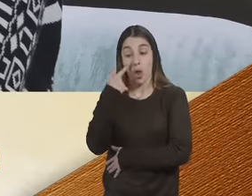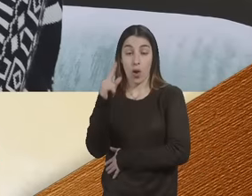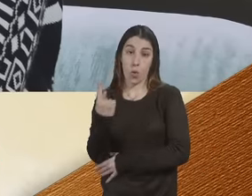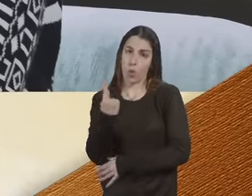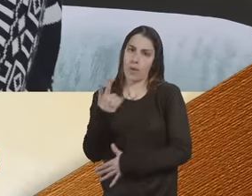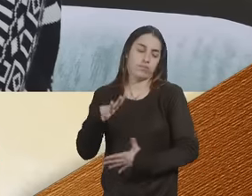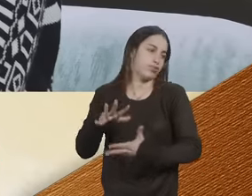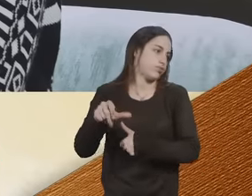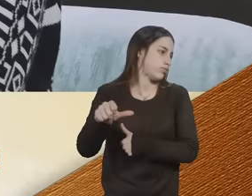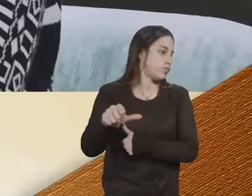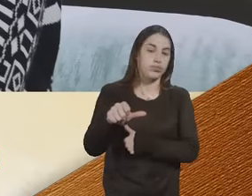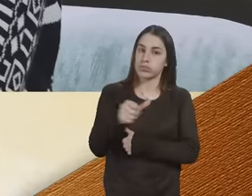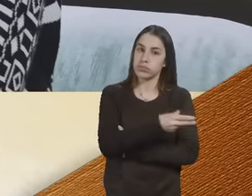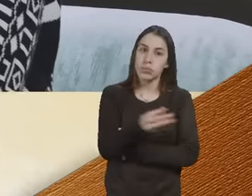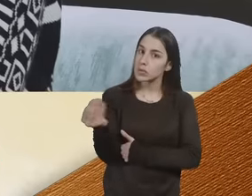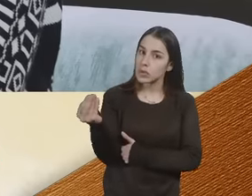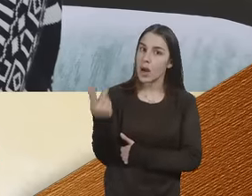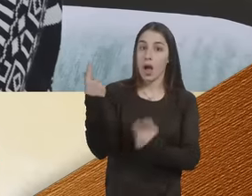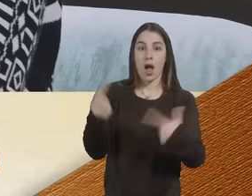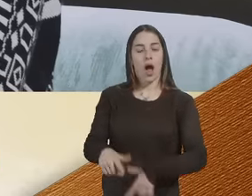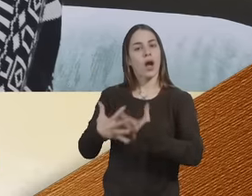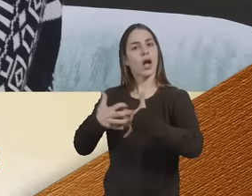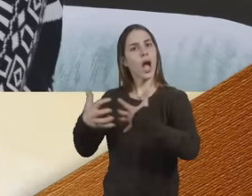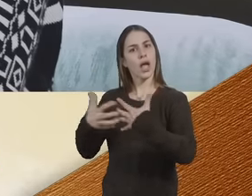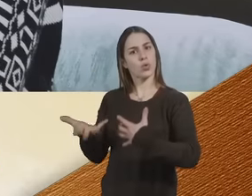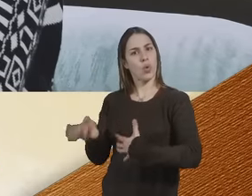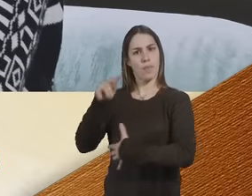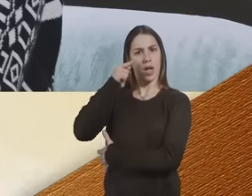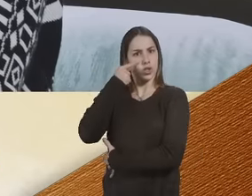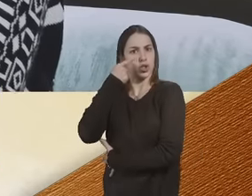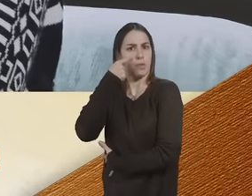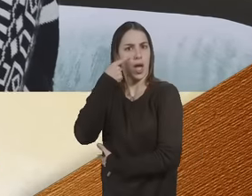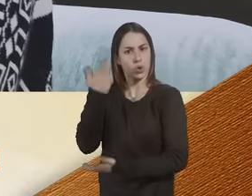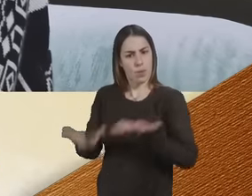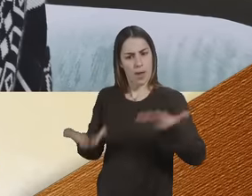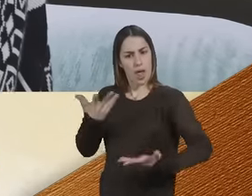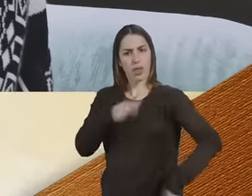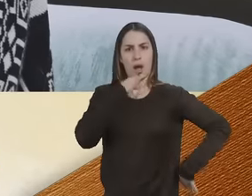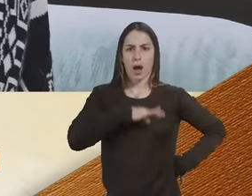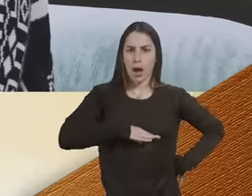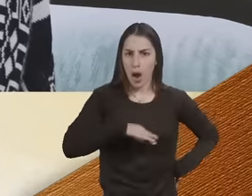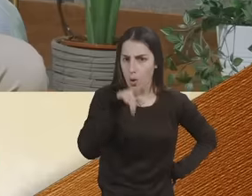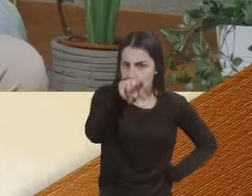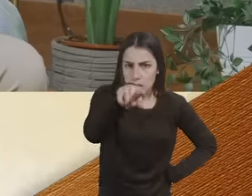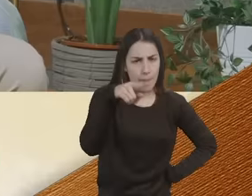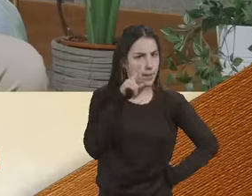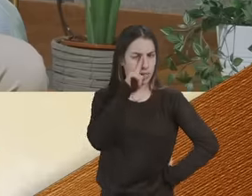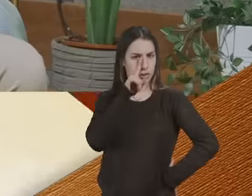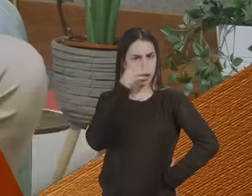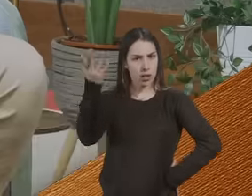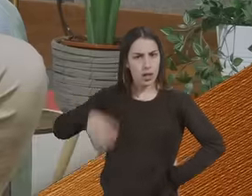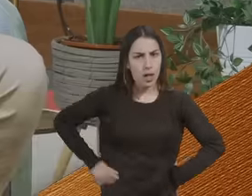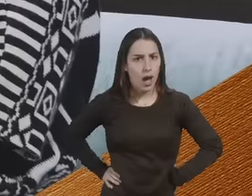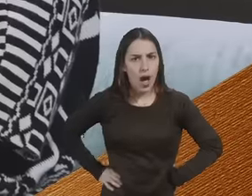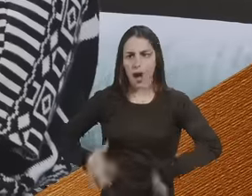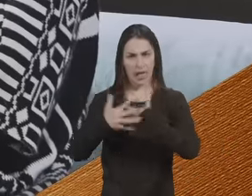que me chateia profundamente é de que os gatos são mais espertos que os cães. Isso é uma das maiores mentiras que existe.